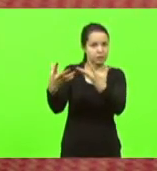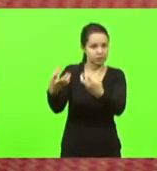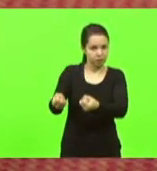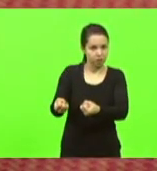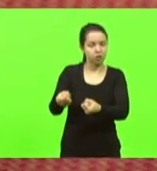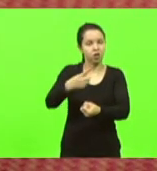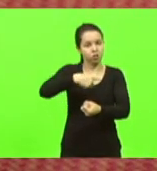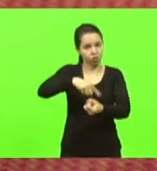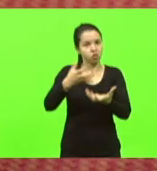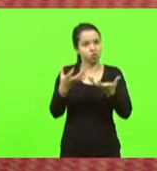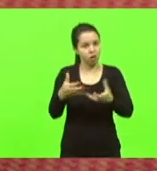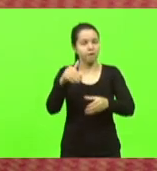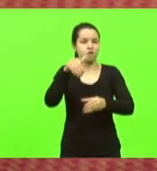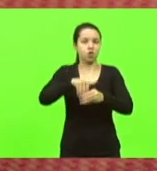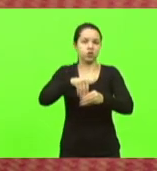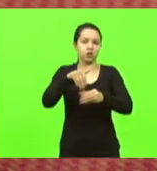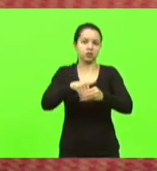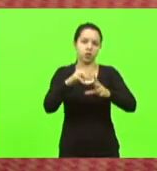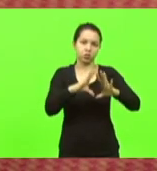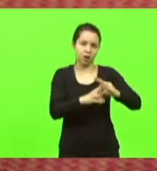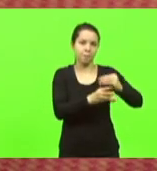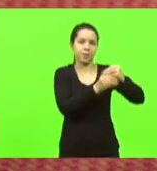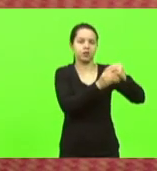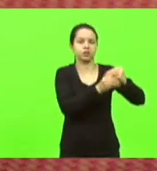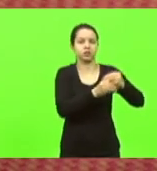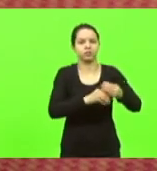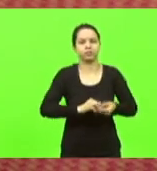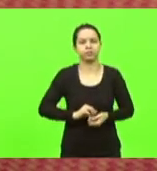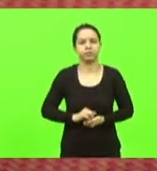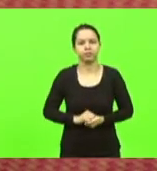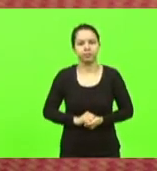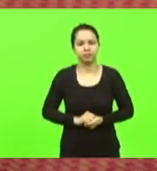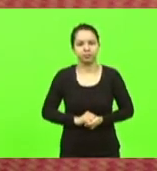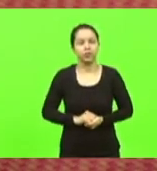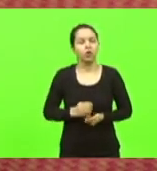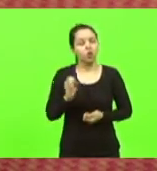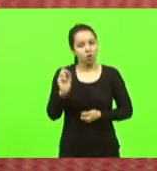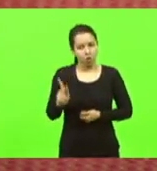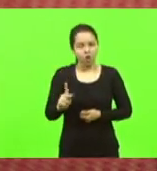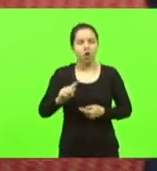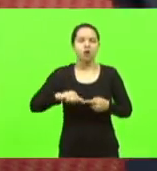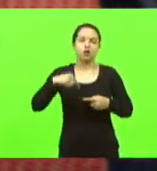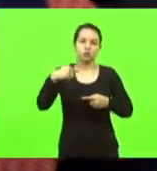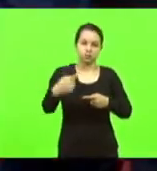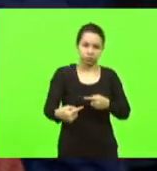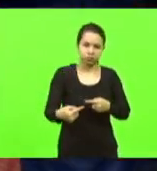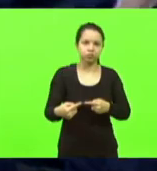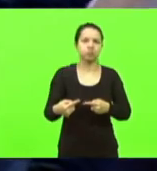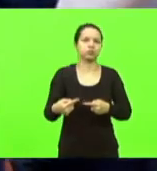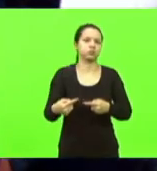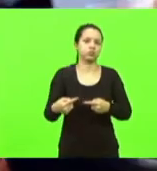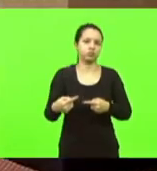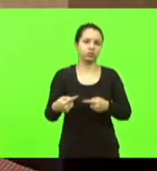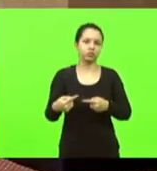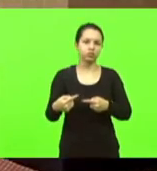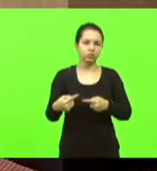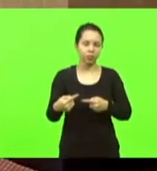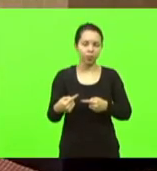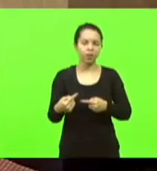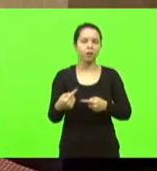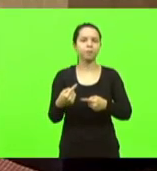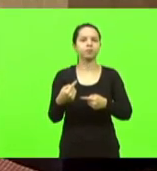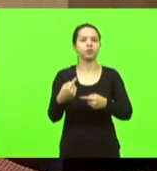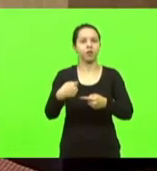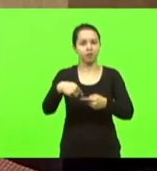votação dessas emendas seu presente sobre os alto na sequência Nós faremos então e o encaminhamento